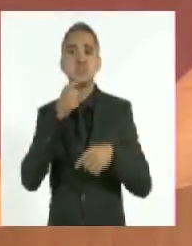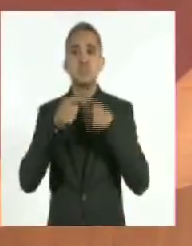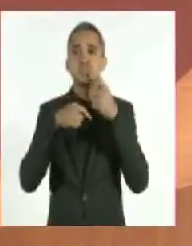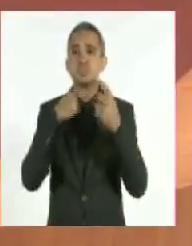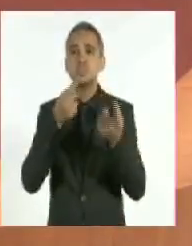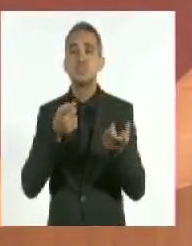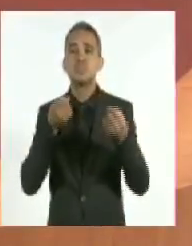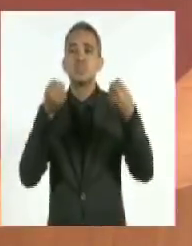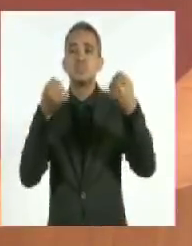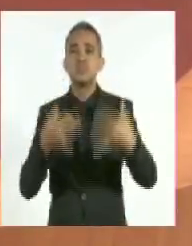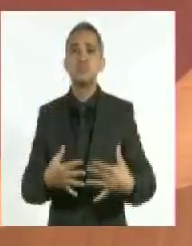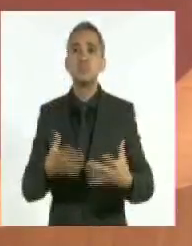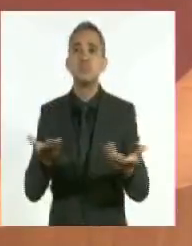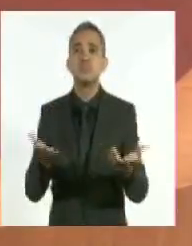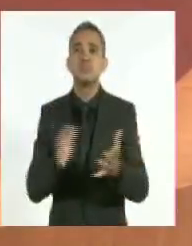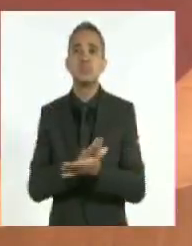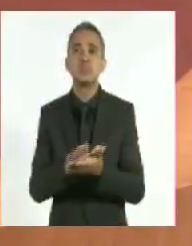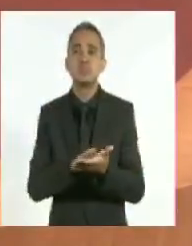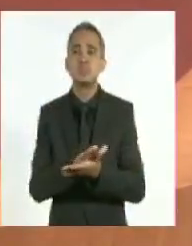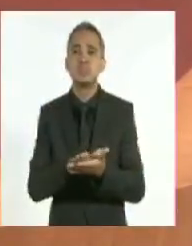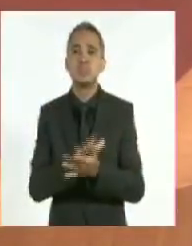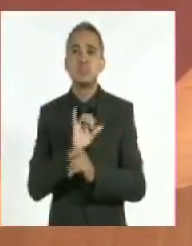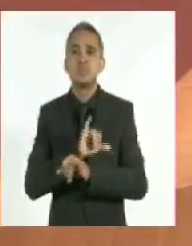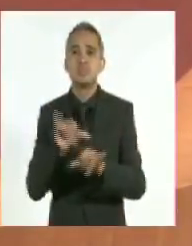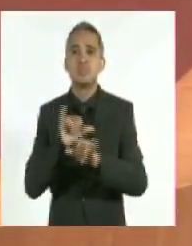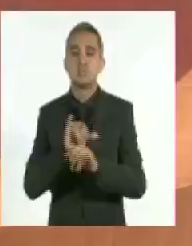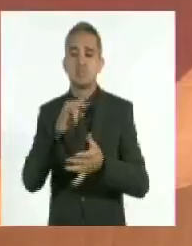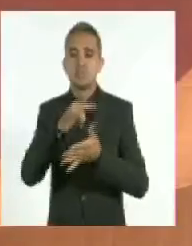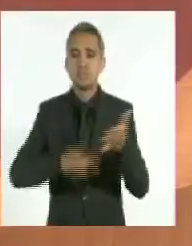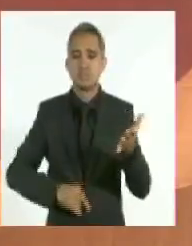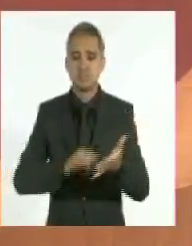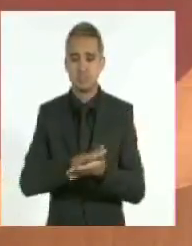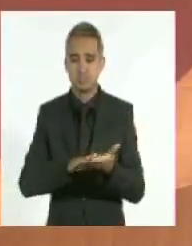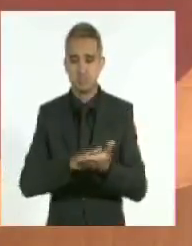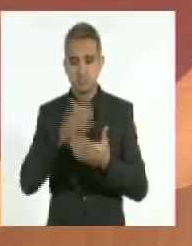é que nós temos que fazer alguma coisa em relação a isso. Muito obrigado, senhor. E obrigado também, senhor presidente.